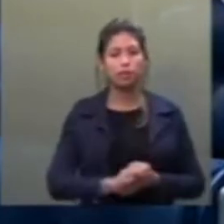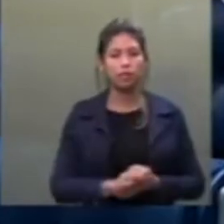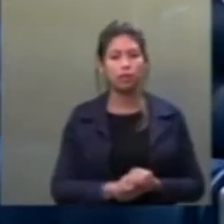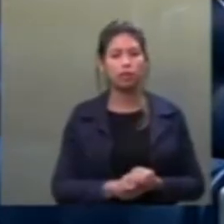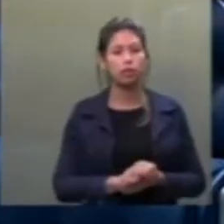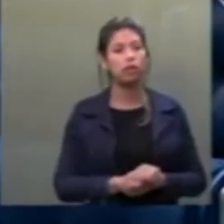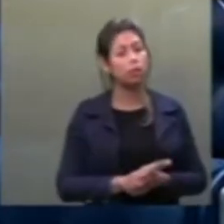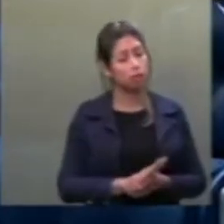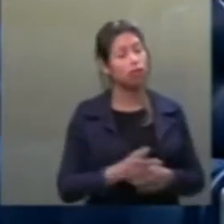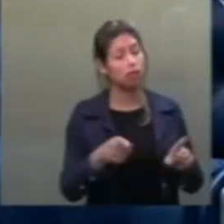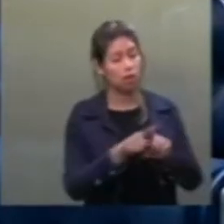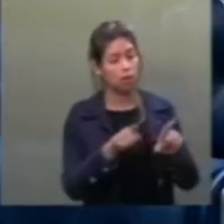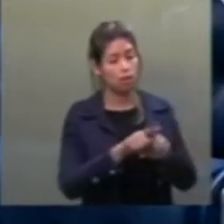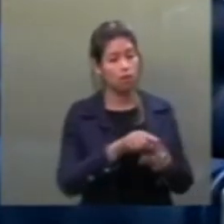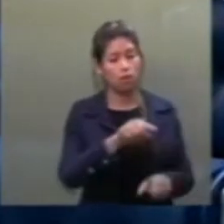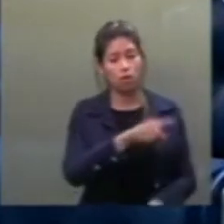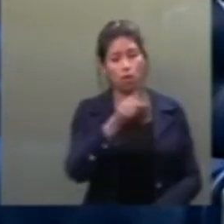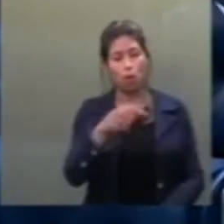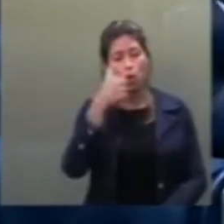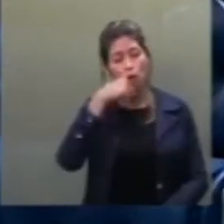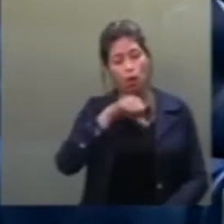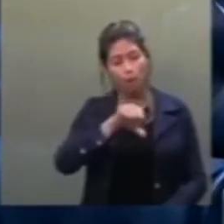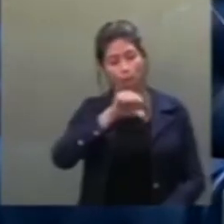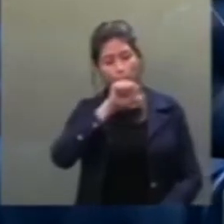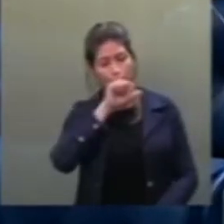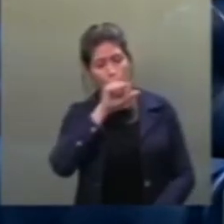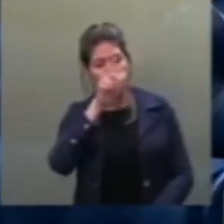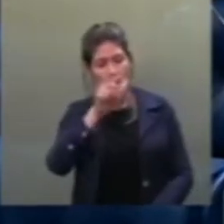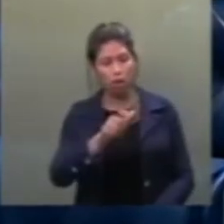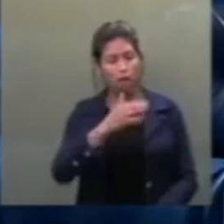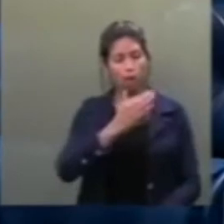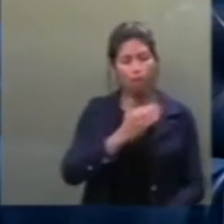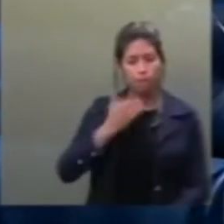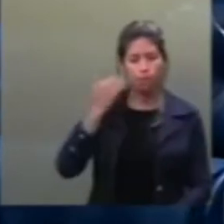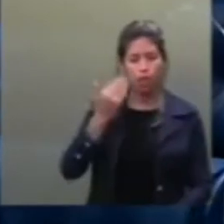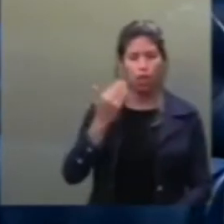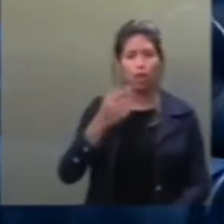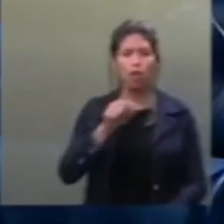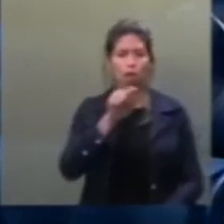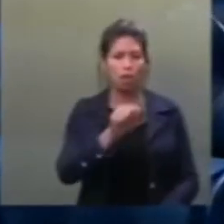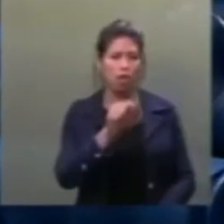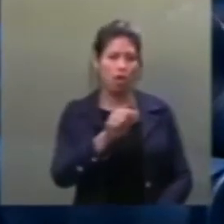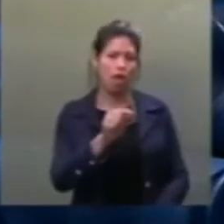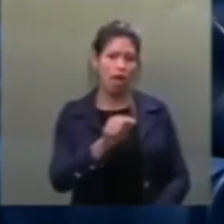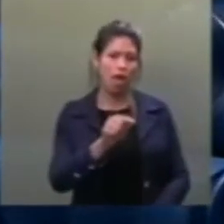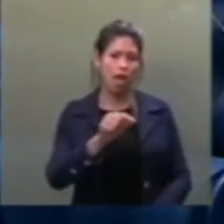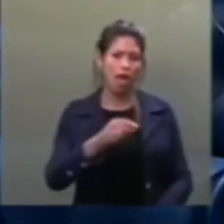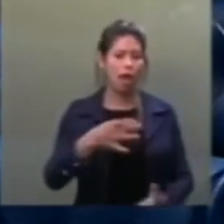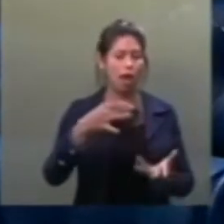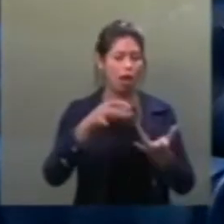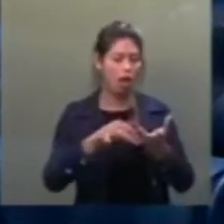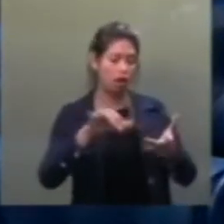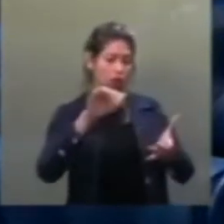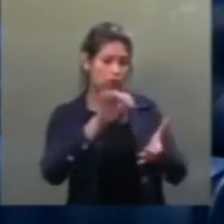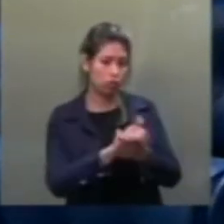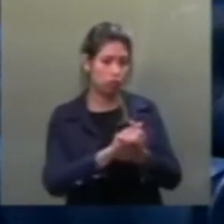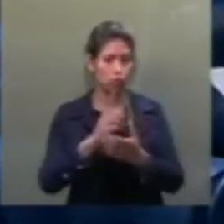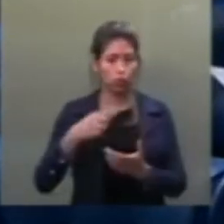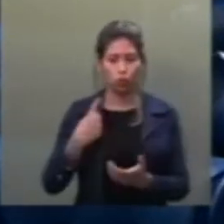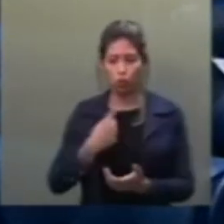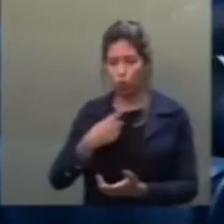Correia Ribeiro que era viúva do nosso querido Pastor Francisco Alves Ribeiro